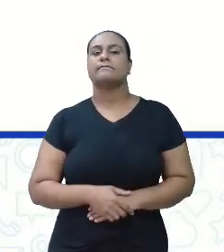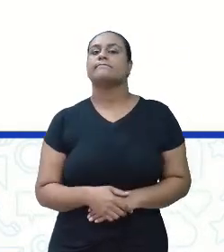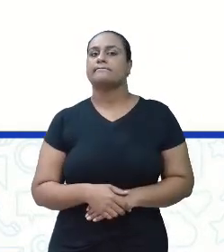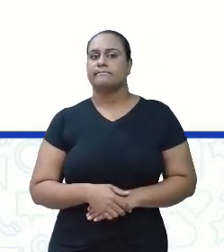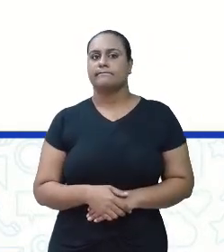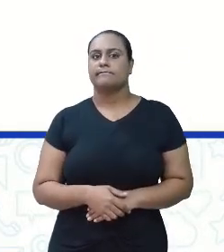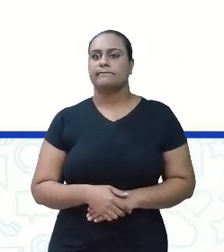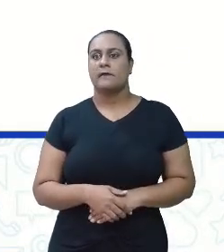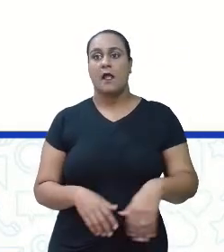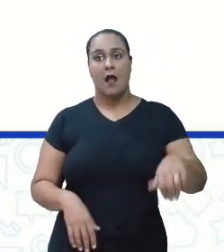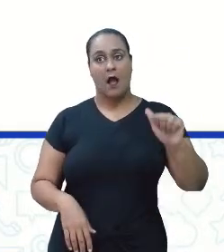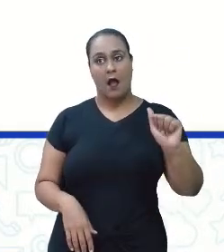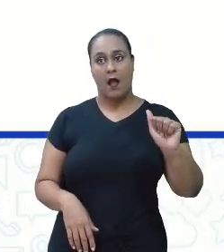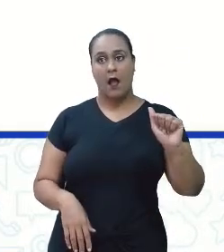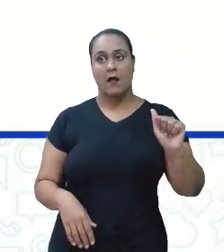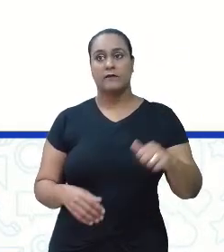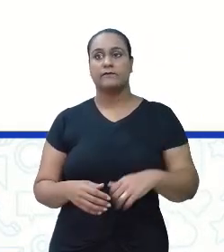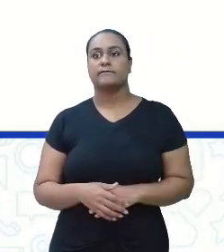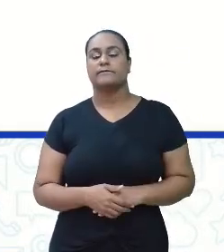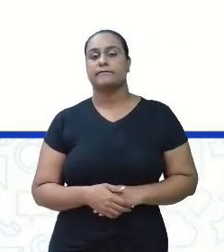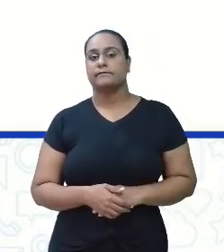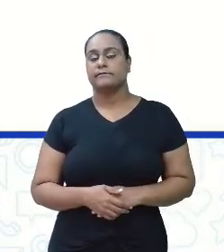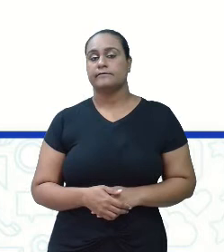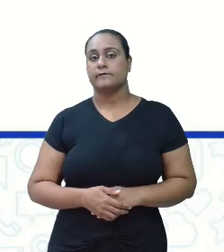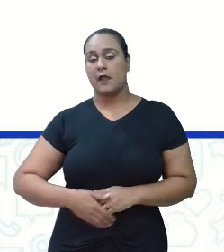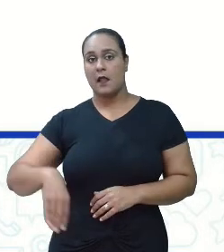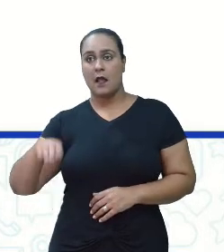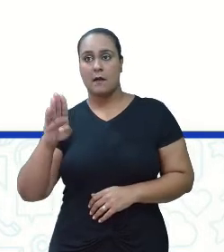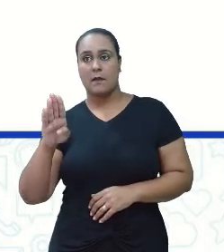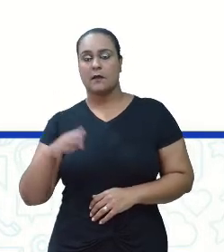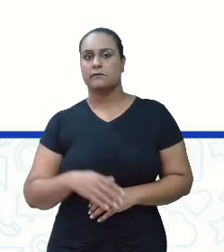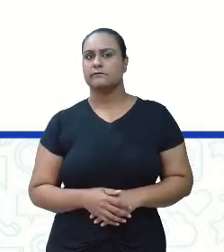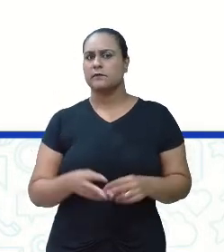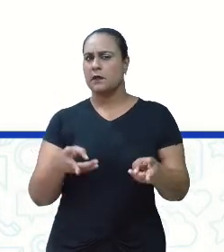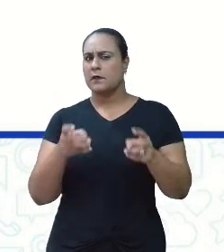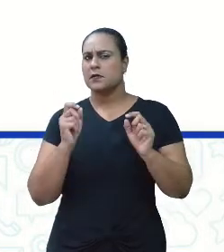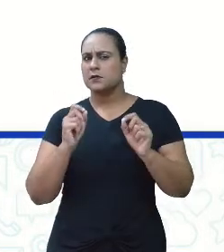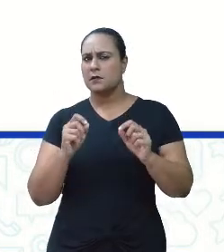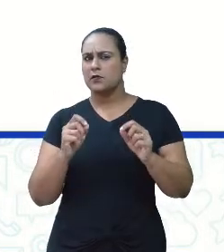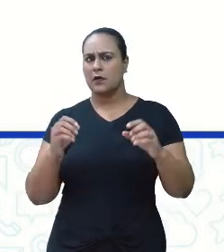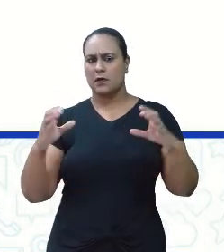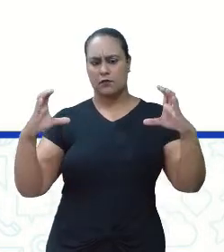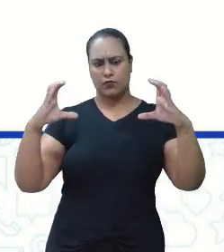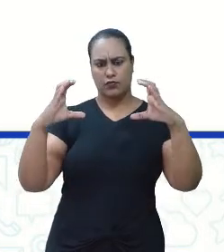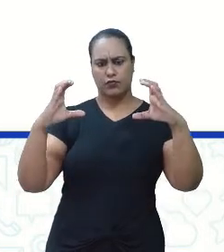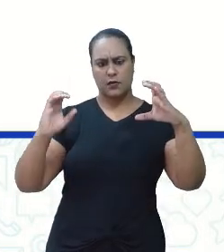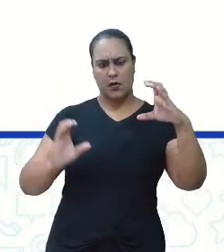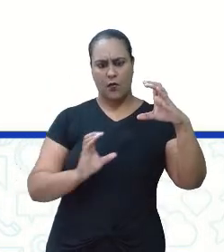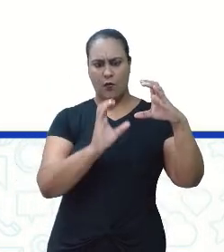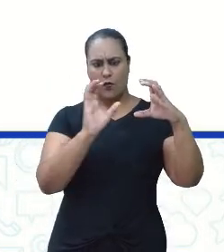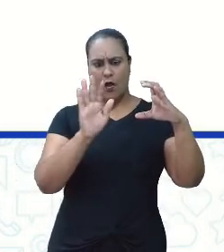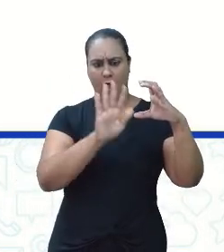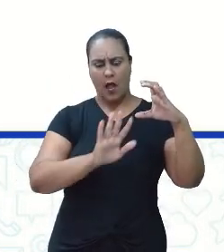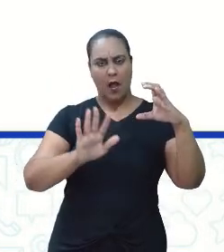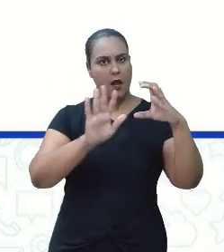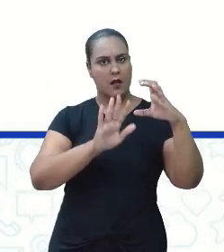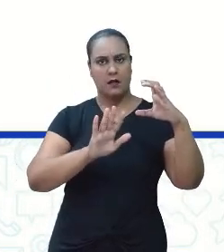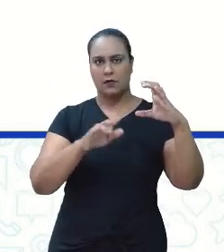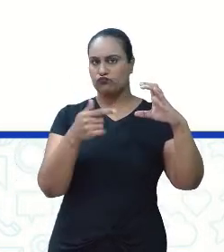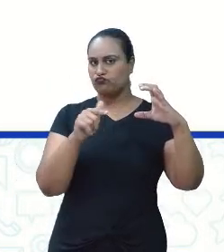A urbanizada e a cidade B urbanizada. Percebam aí ó, que no meio das duas nós temos uma área